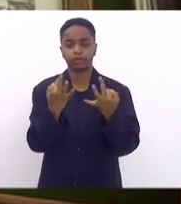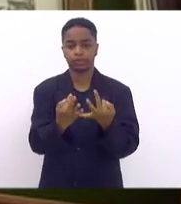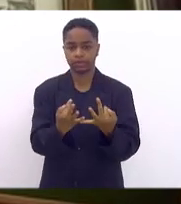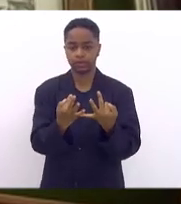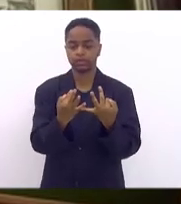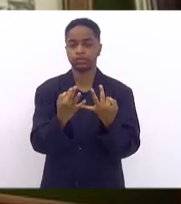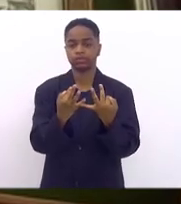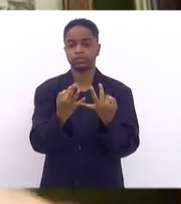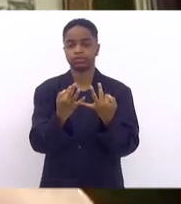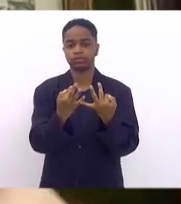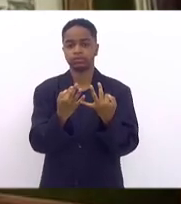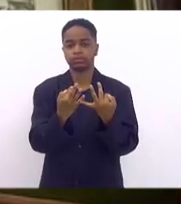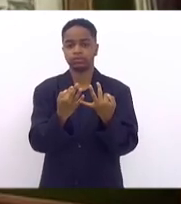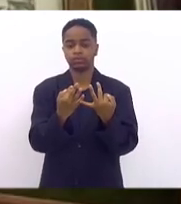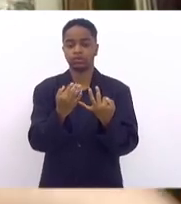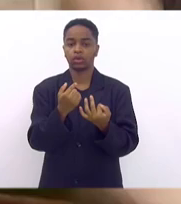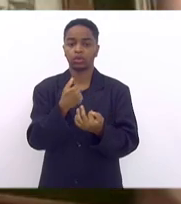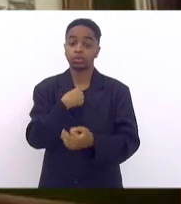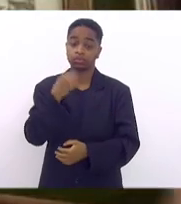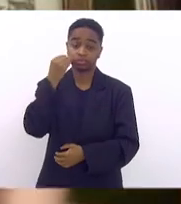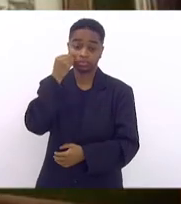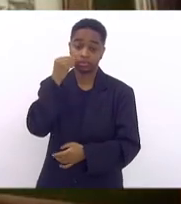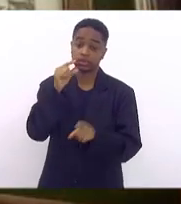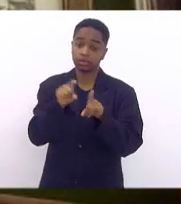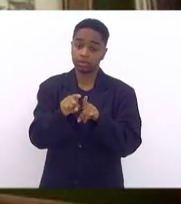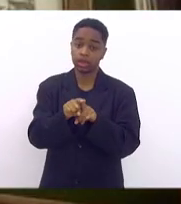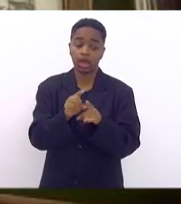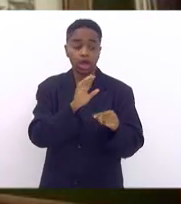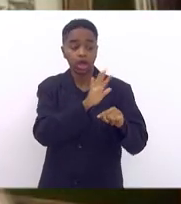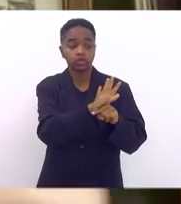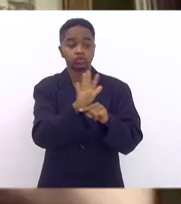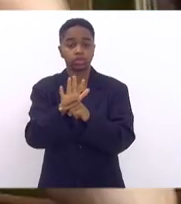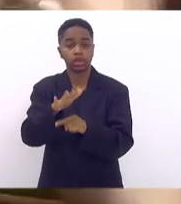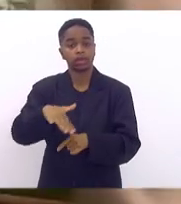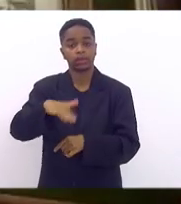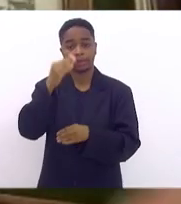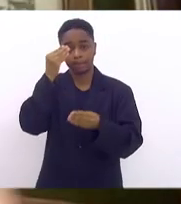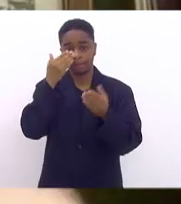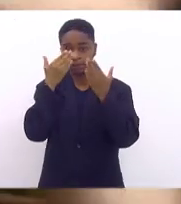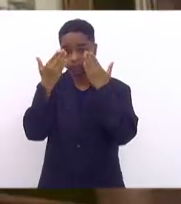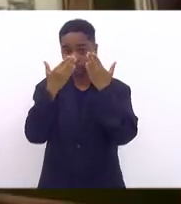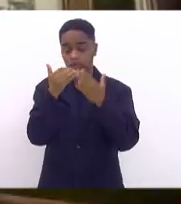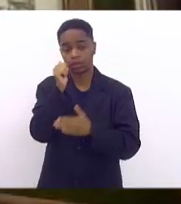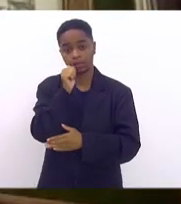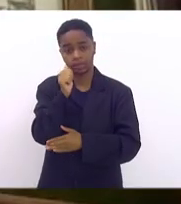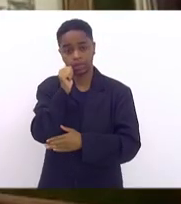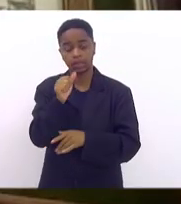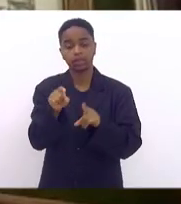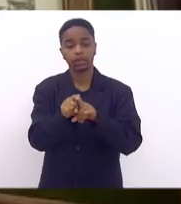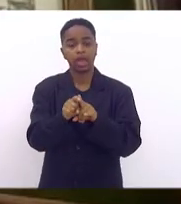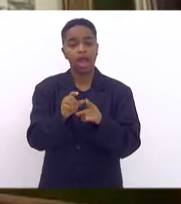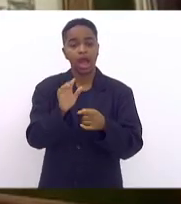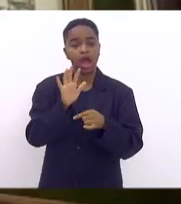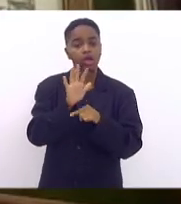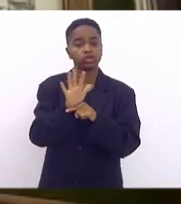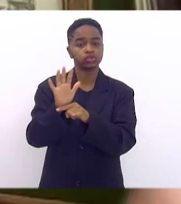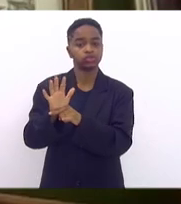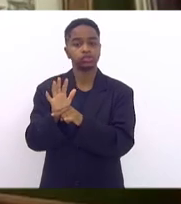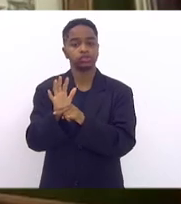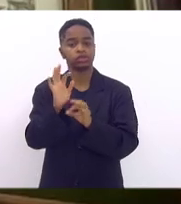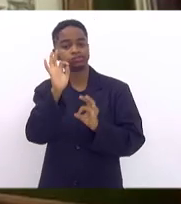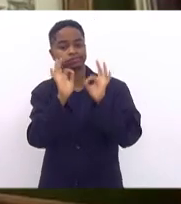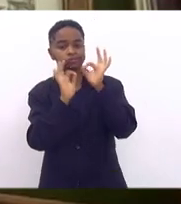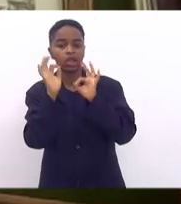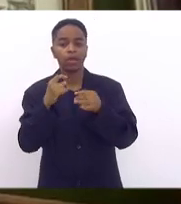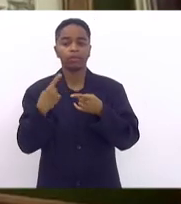tenho conseguido, inclusive, ajuda psicológica para essas meninas, ajuda de cirurgia plástica, porque tem corpos que estão